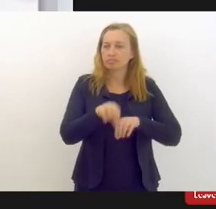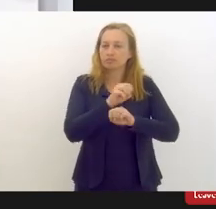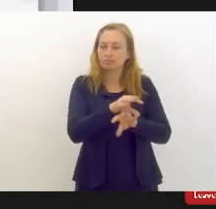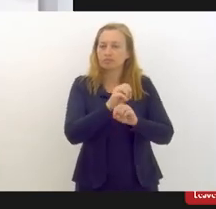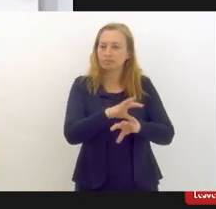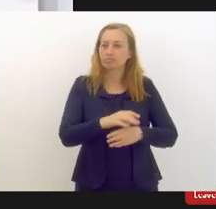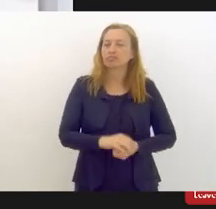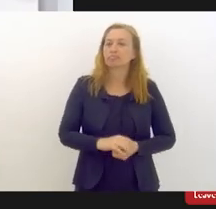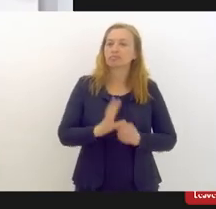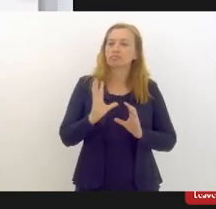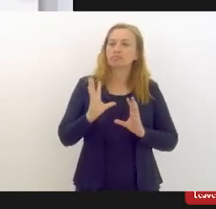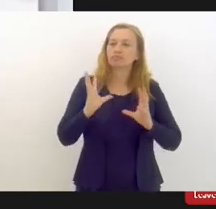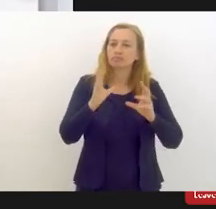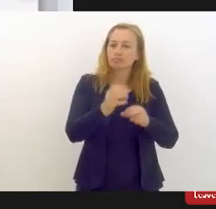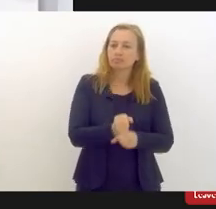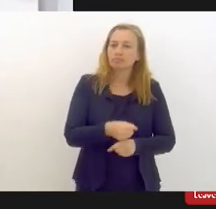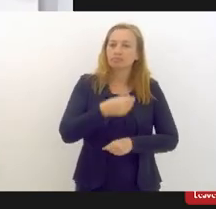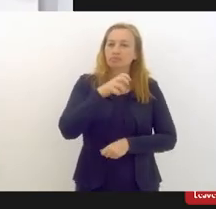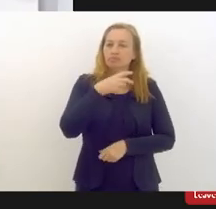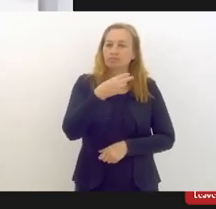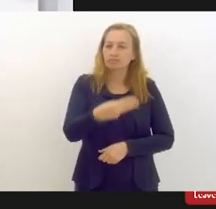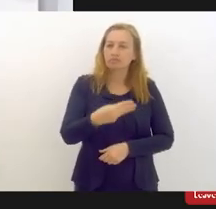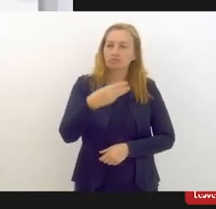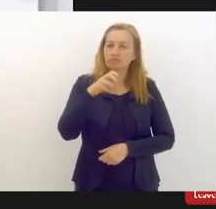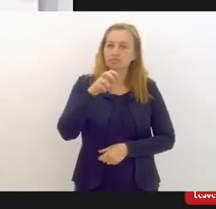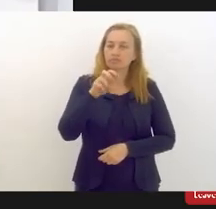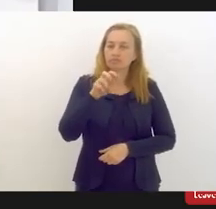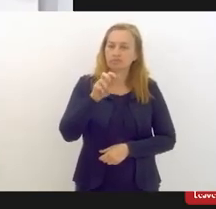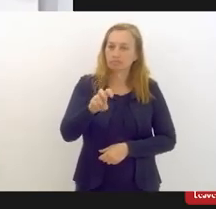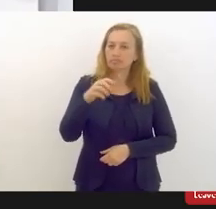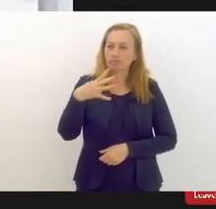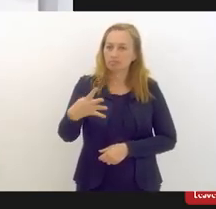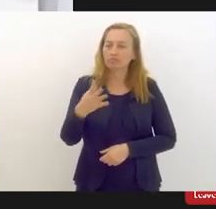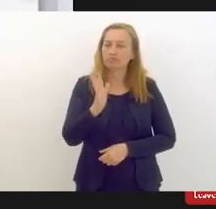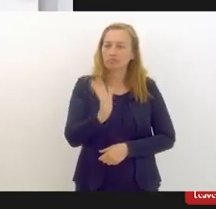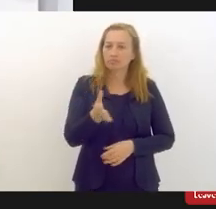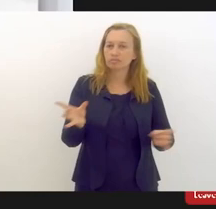então, um total de 354 já atendidas, com